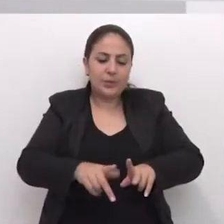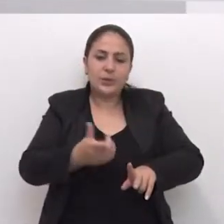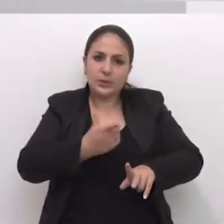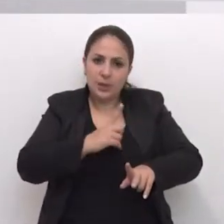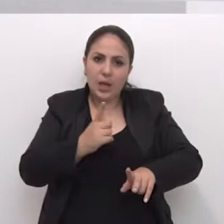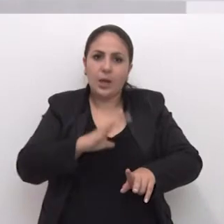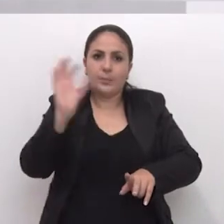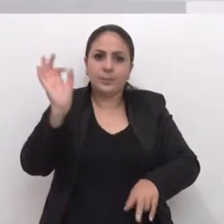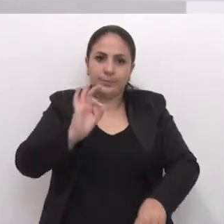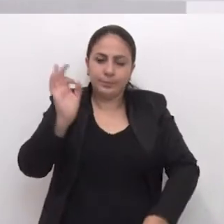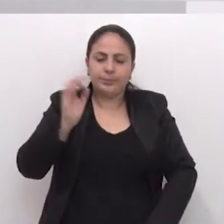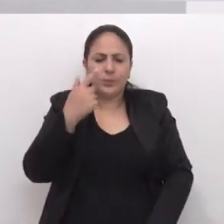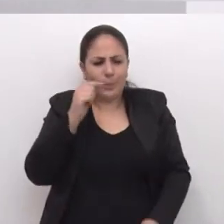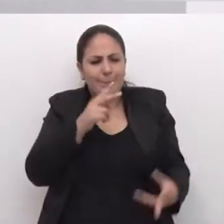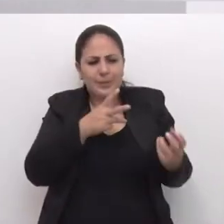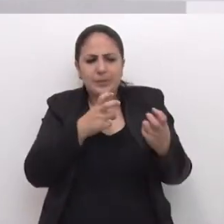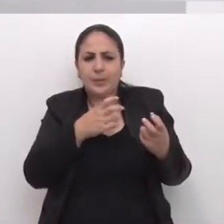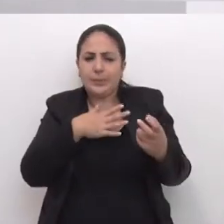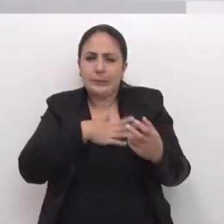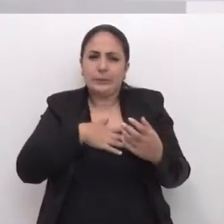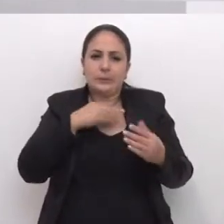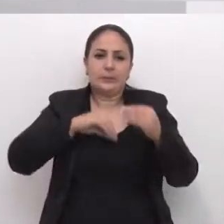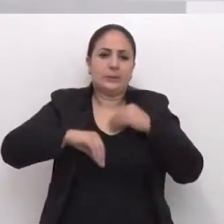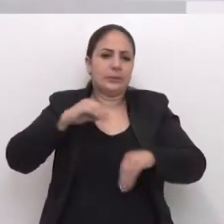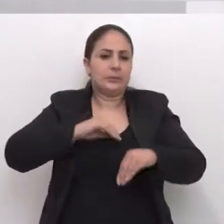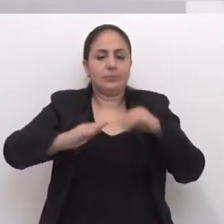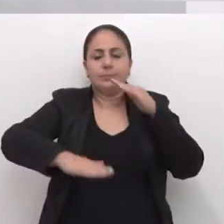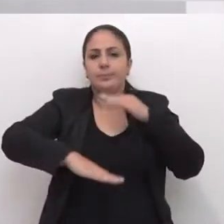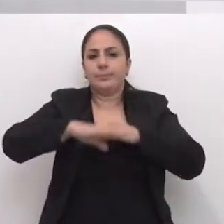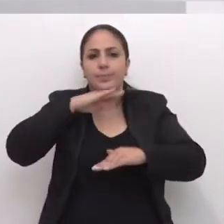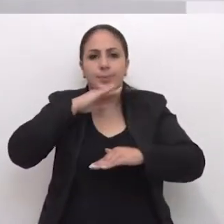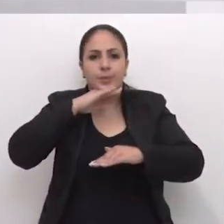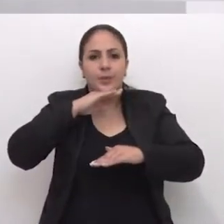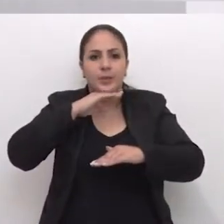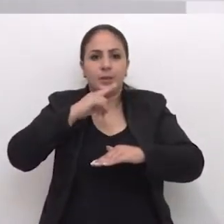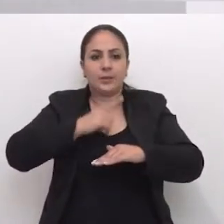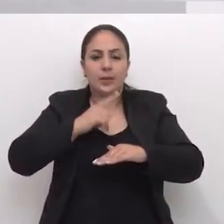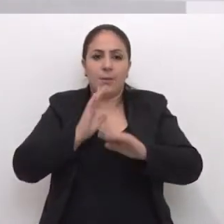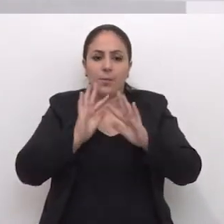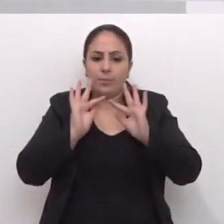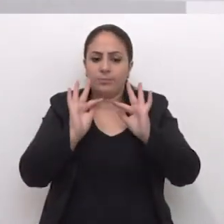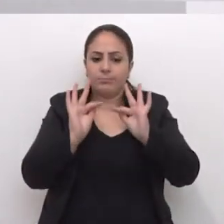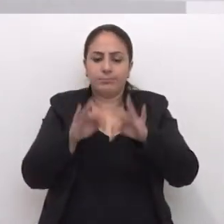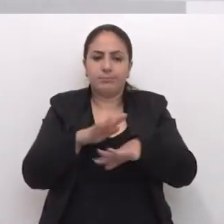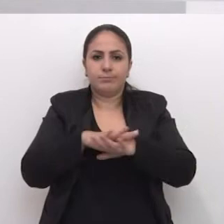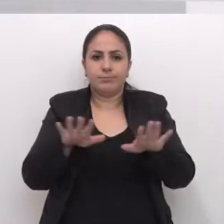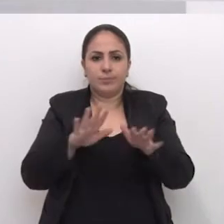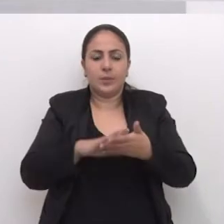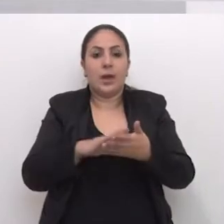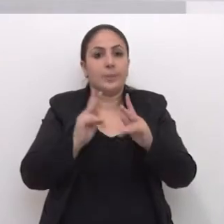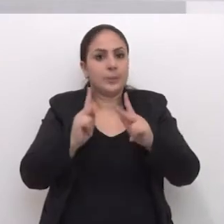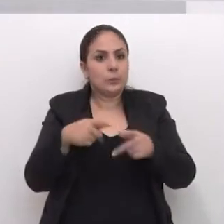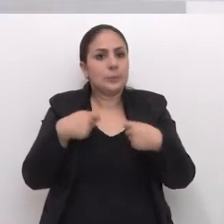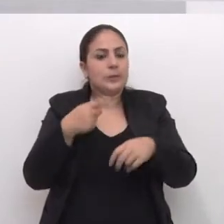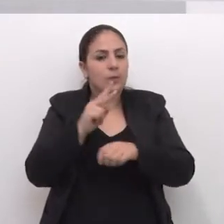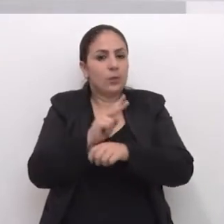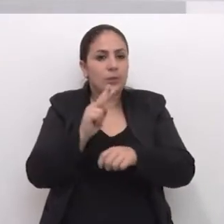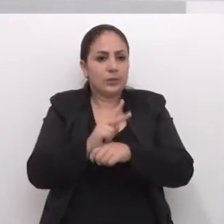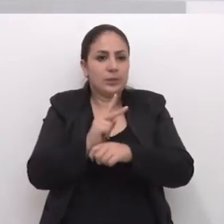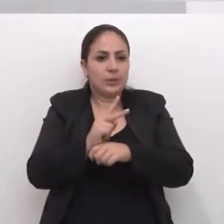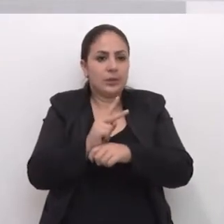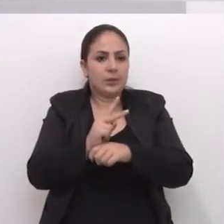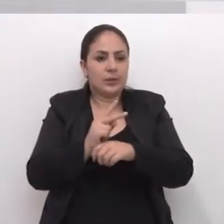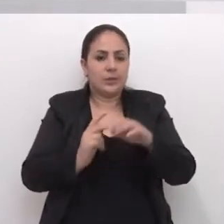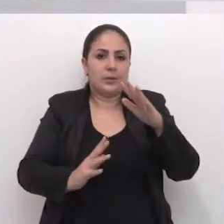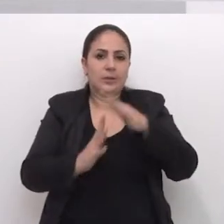pessoa que tem indícios, que fala em suicidades, que não aguenta mais, que vai dar um ponto final. As pessoas têm que ter um